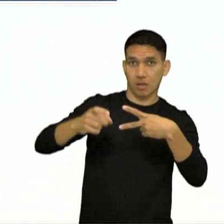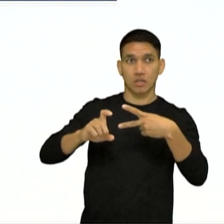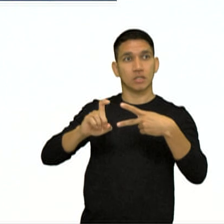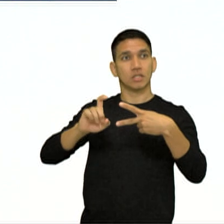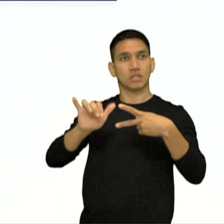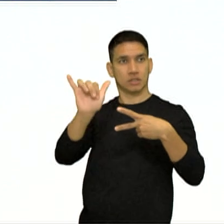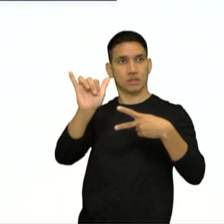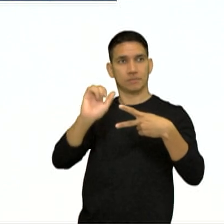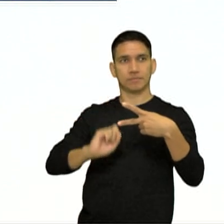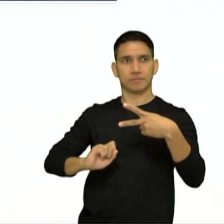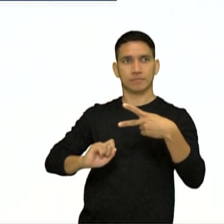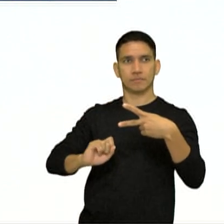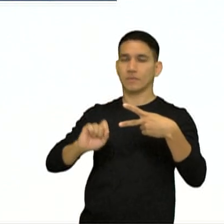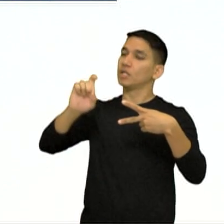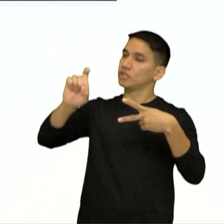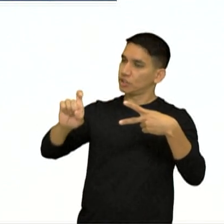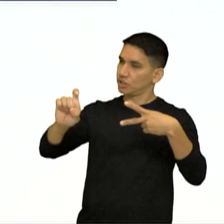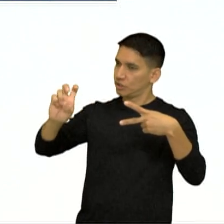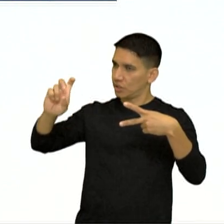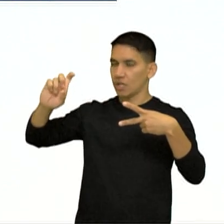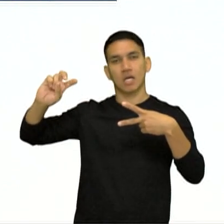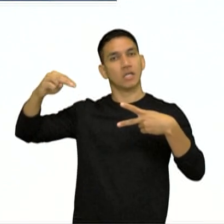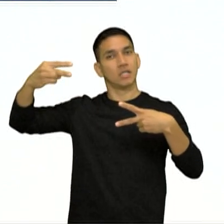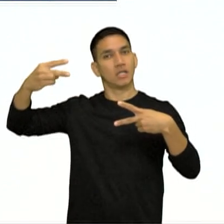a atenção, que é muito parecido?